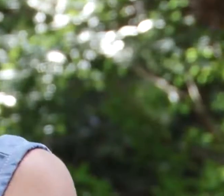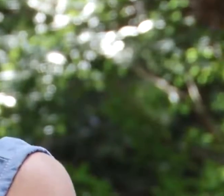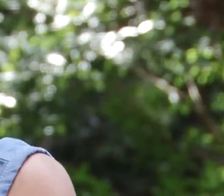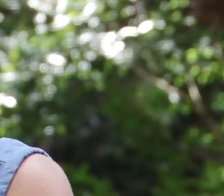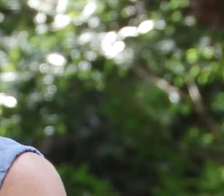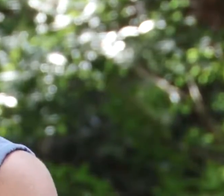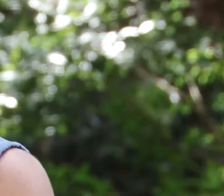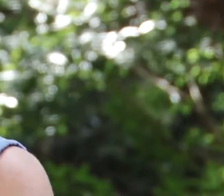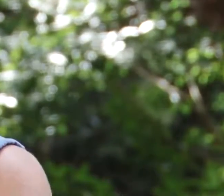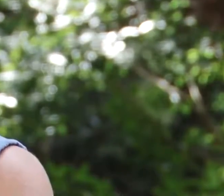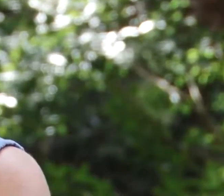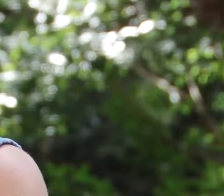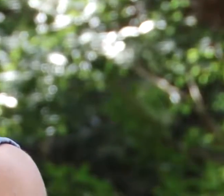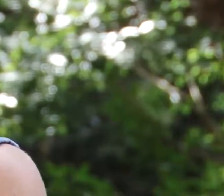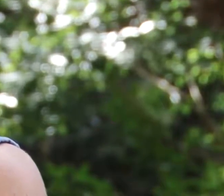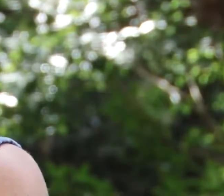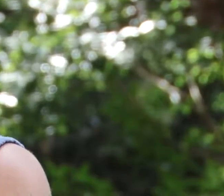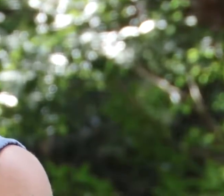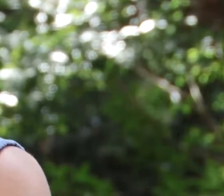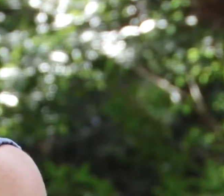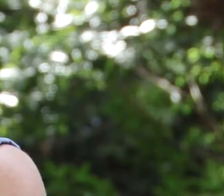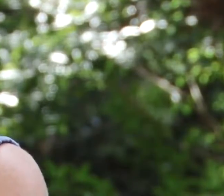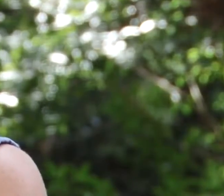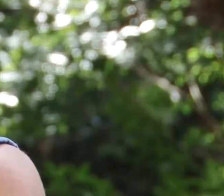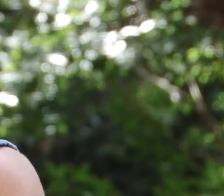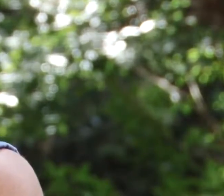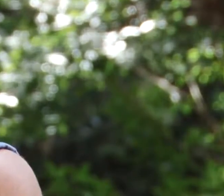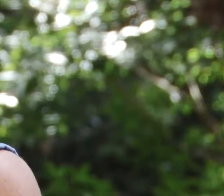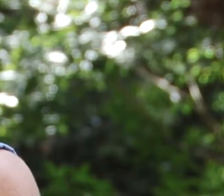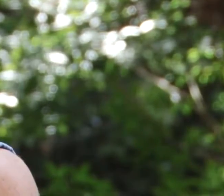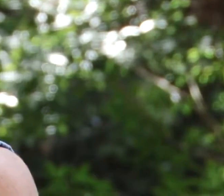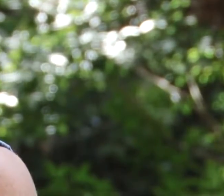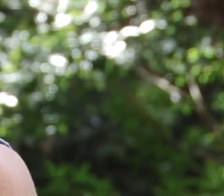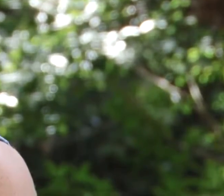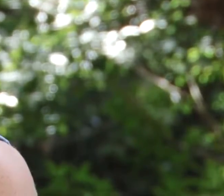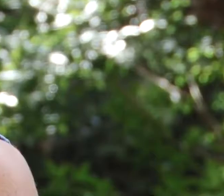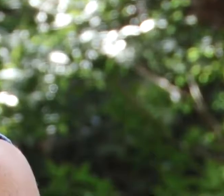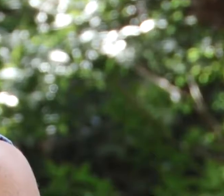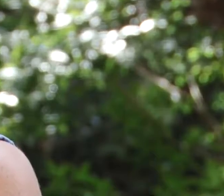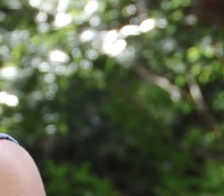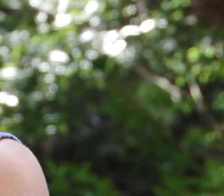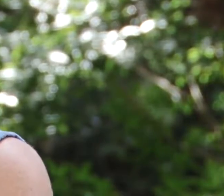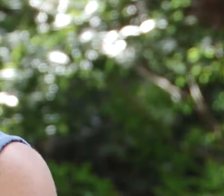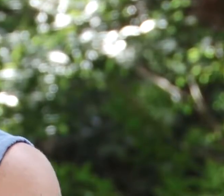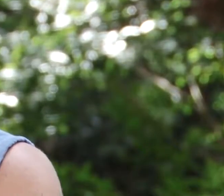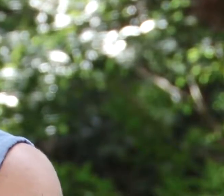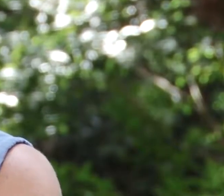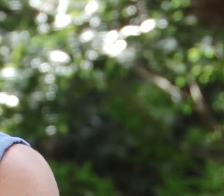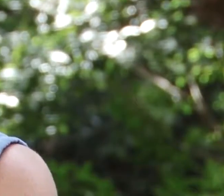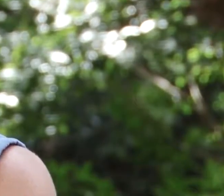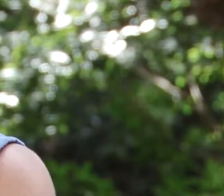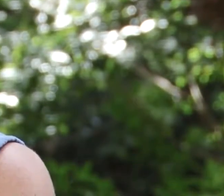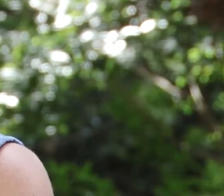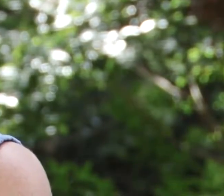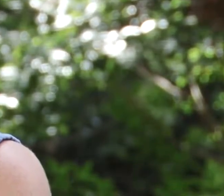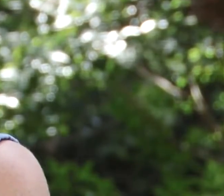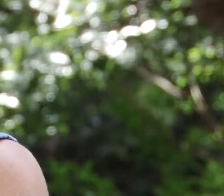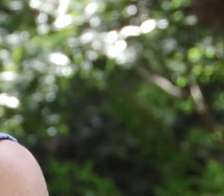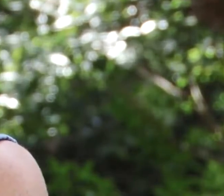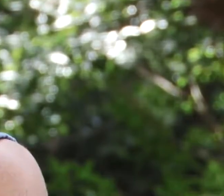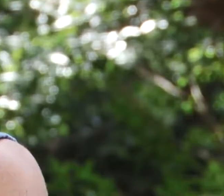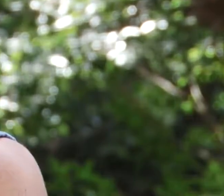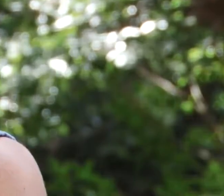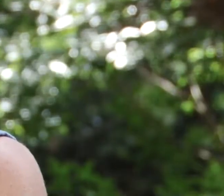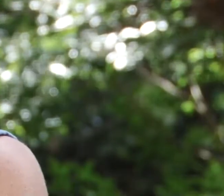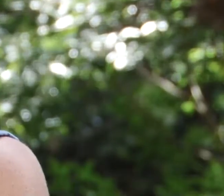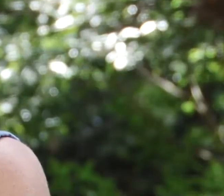E na sequência, após essa manifestação dos representantes do Postão 24 Horas, os vereadores votaram um